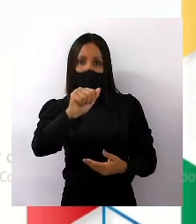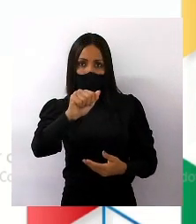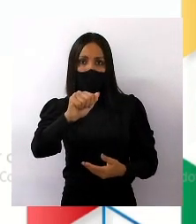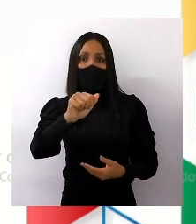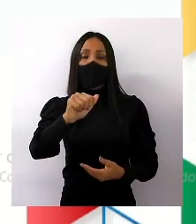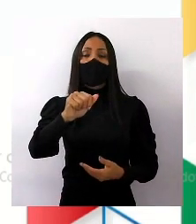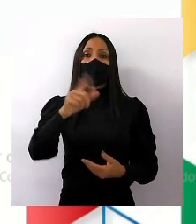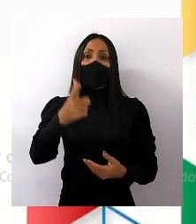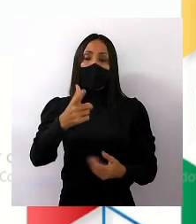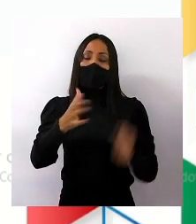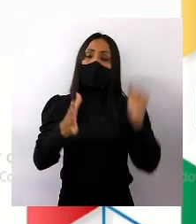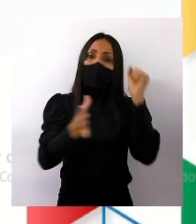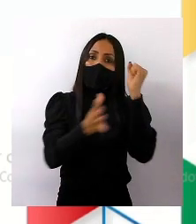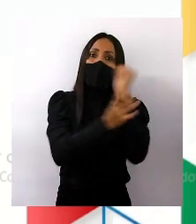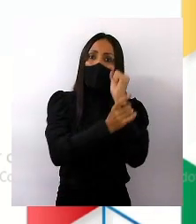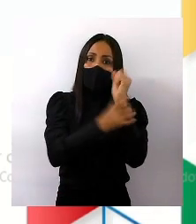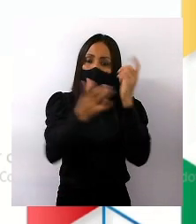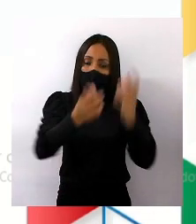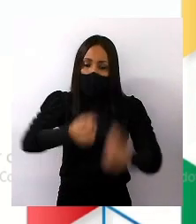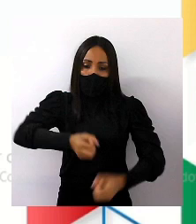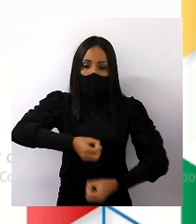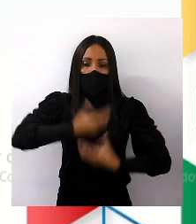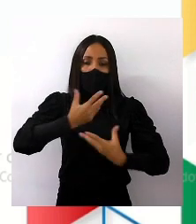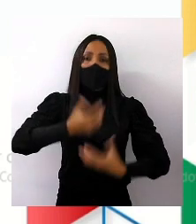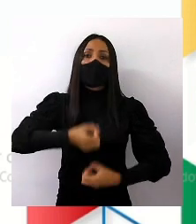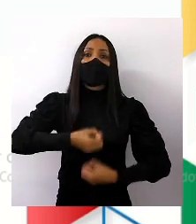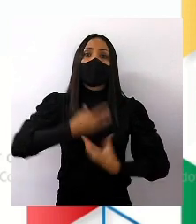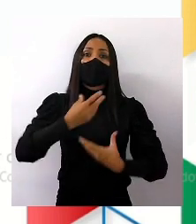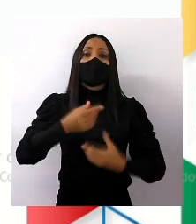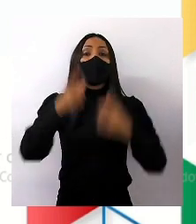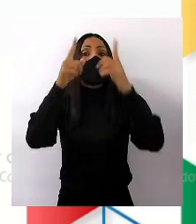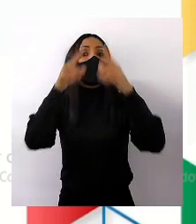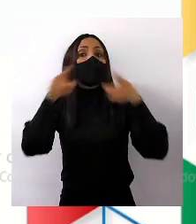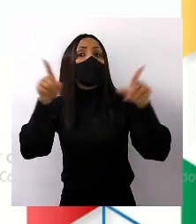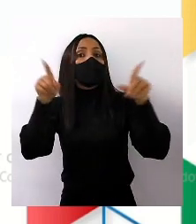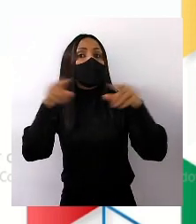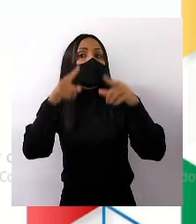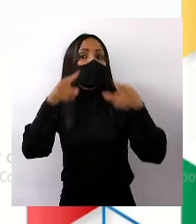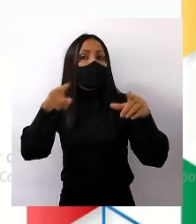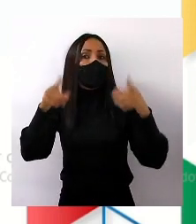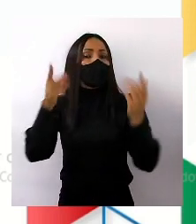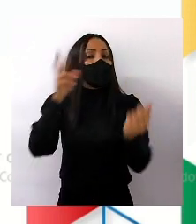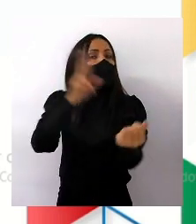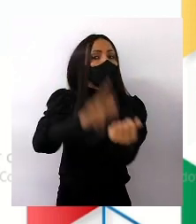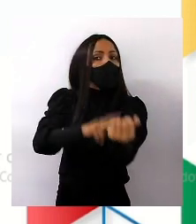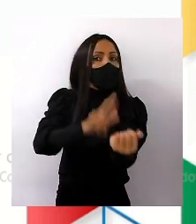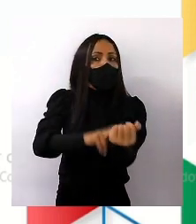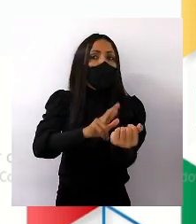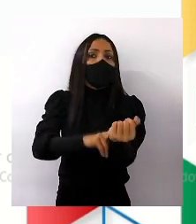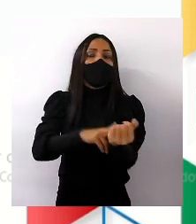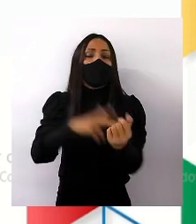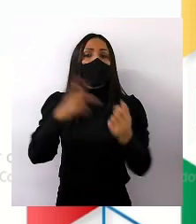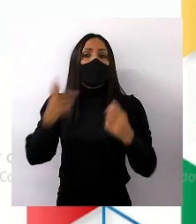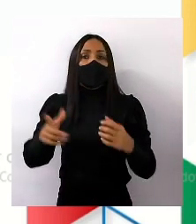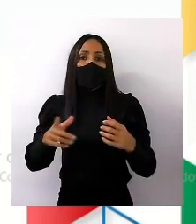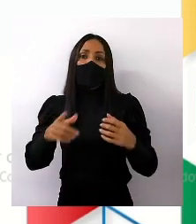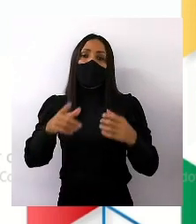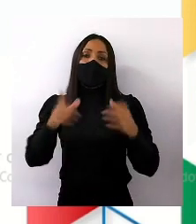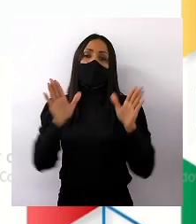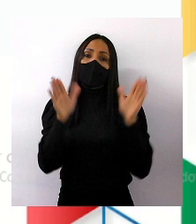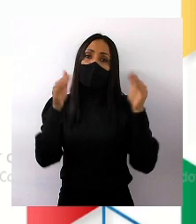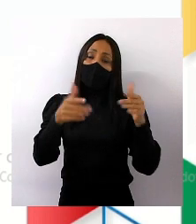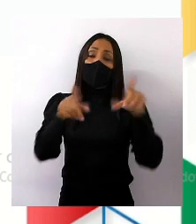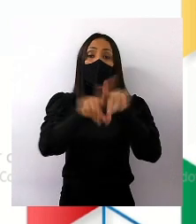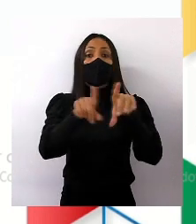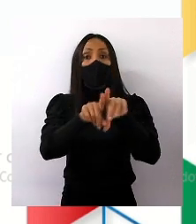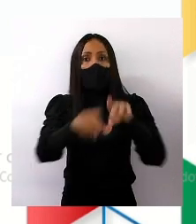rimas garantem na poesia a musicalidade do ritmo. E elas são classificadas também. Olha